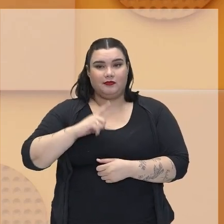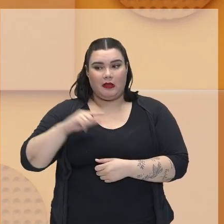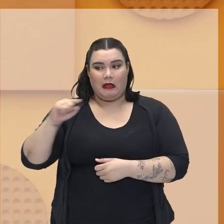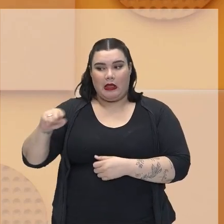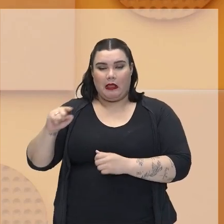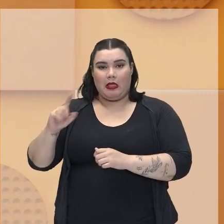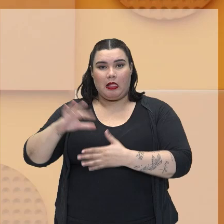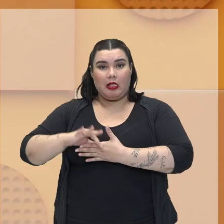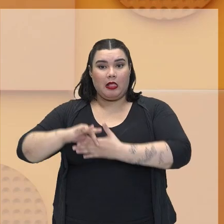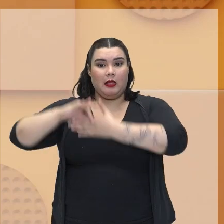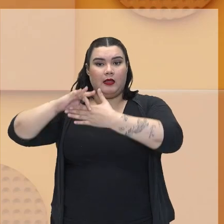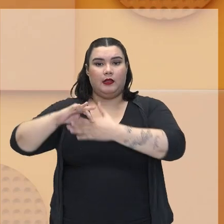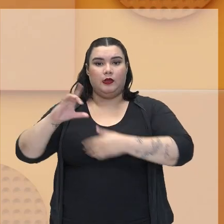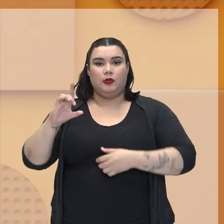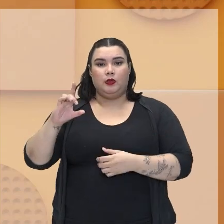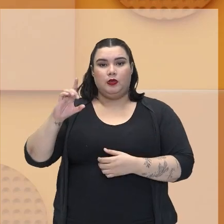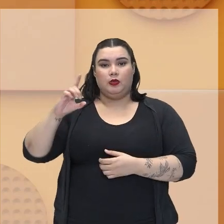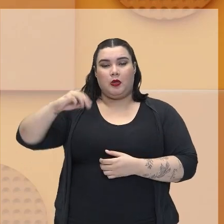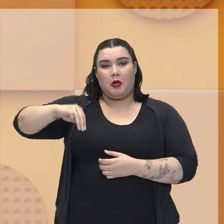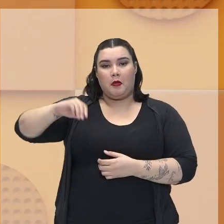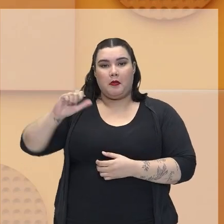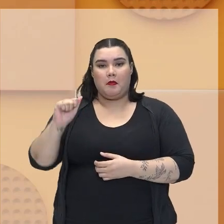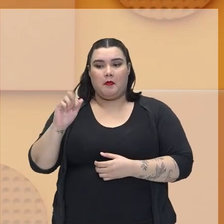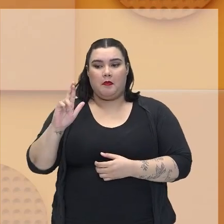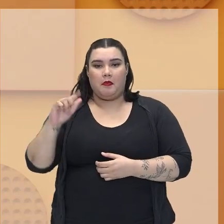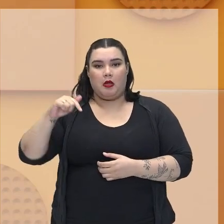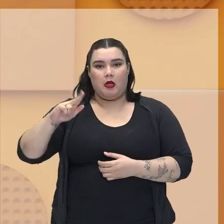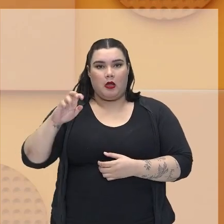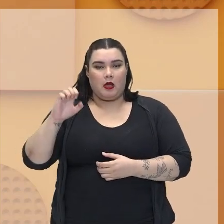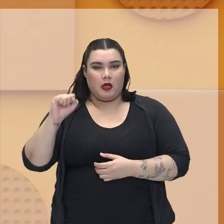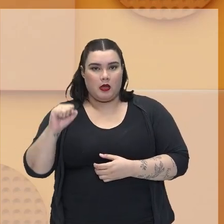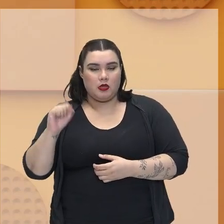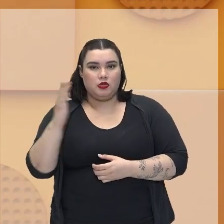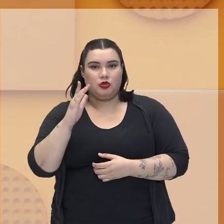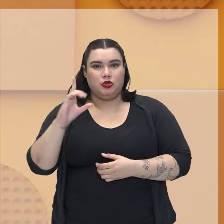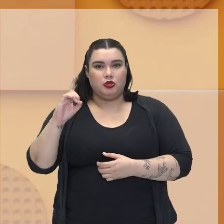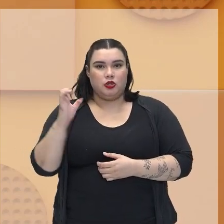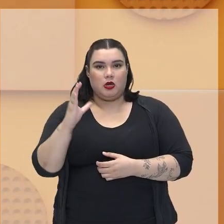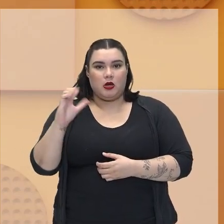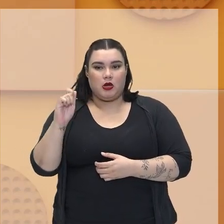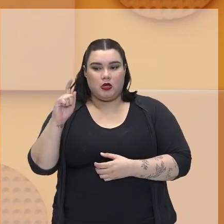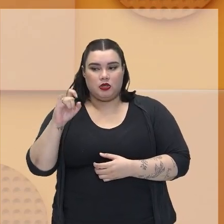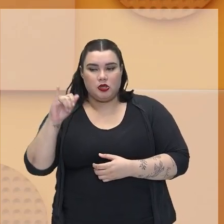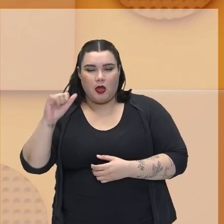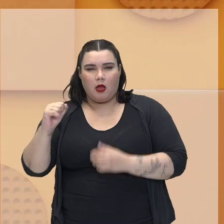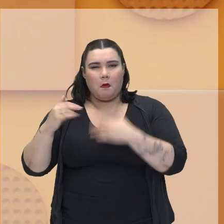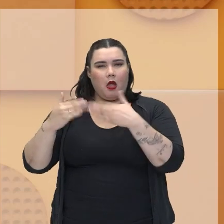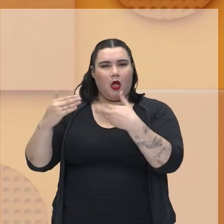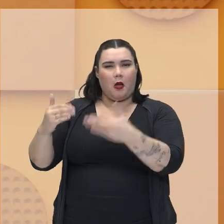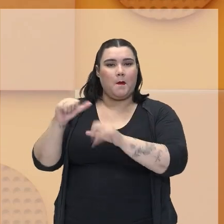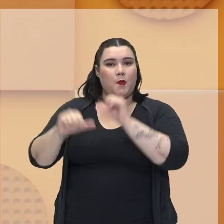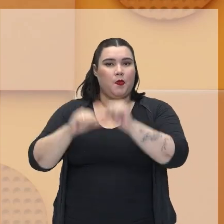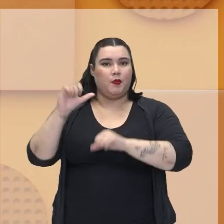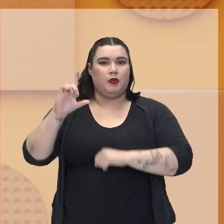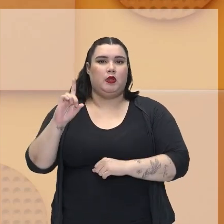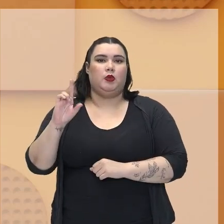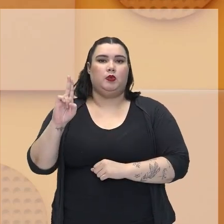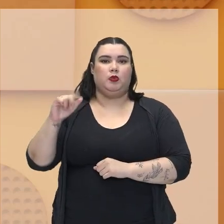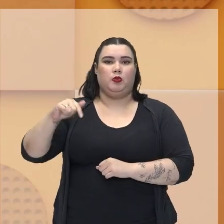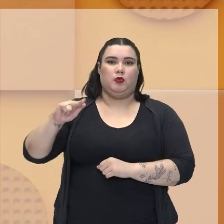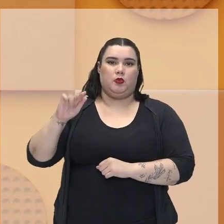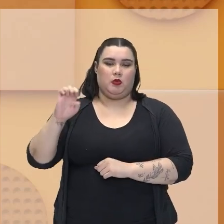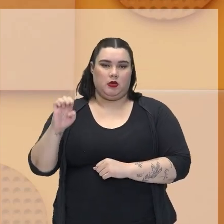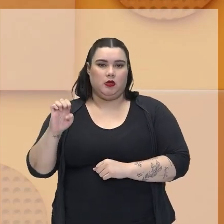Caxias, Marquês de Caxias, que viria a ser Duque de Caxias. O Brasil conseguiu invadir o território